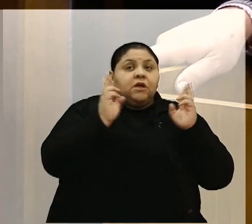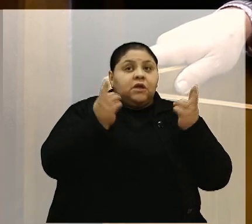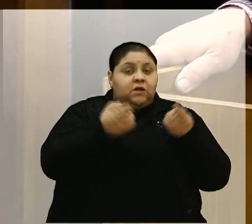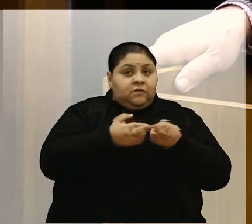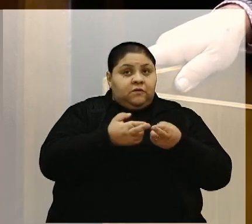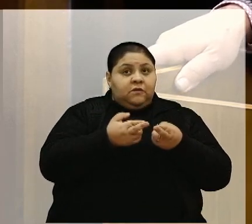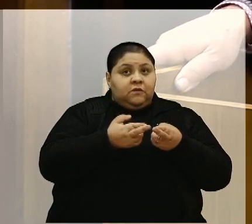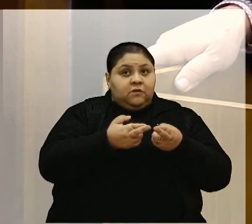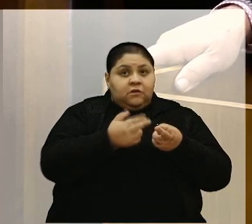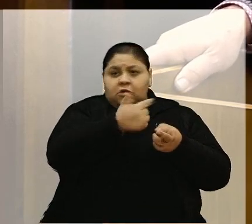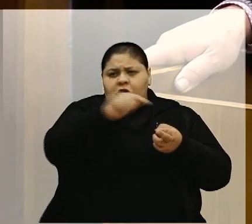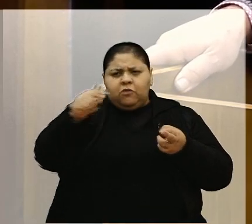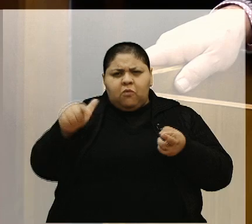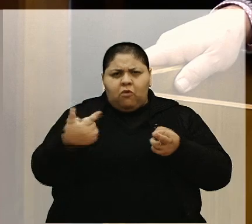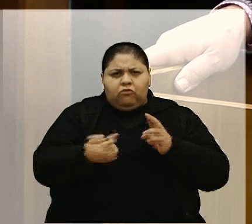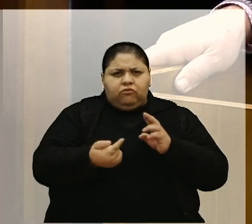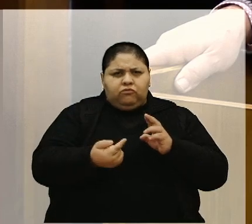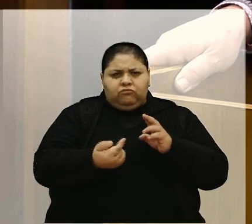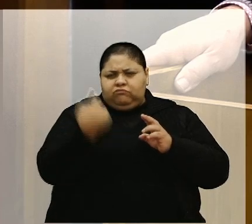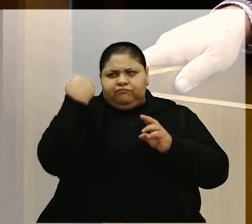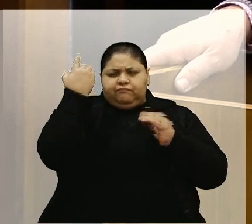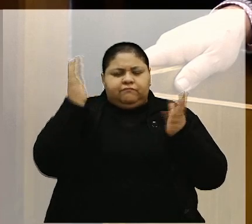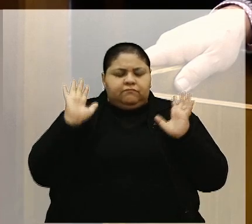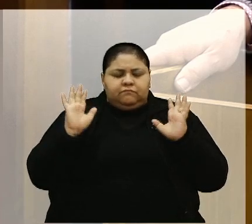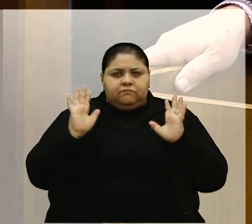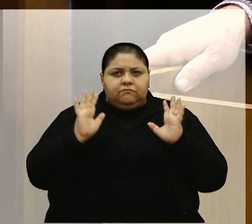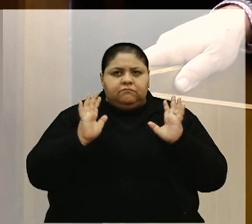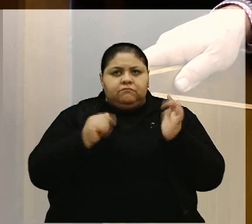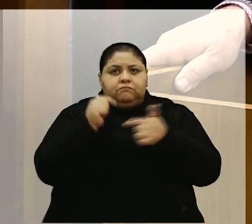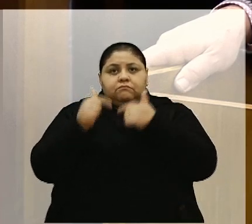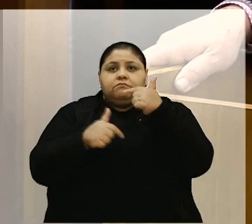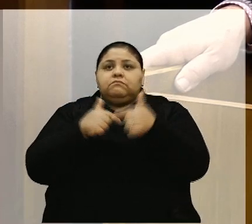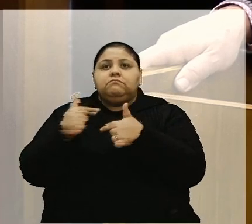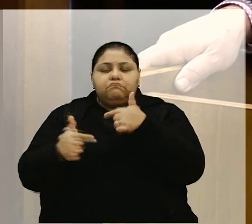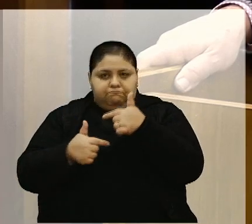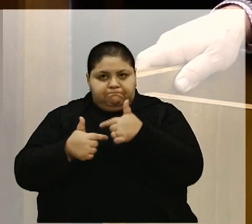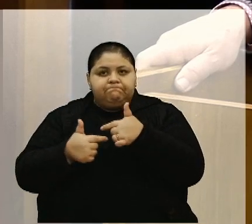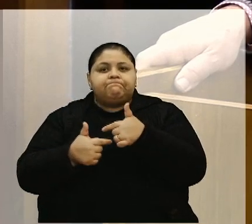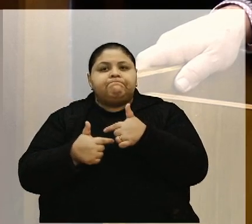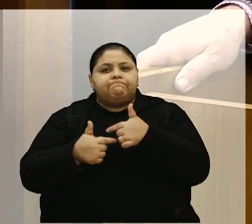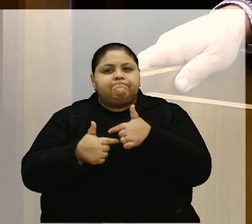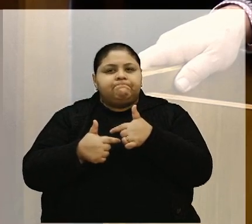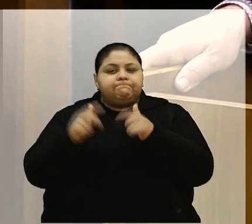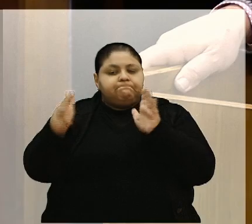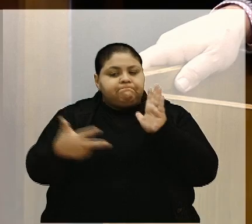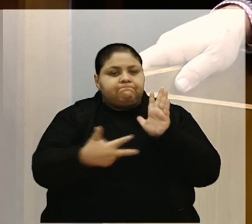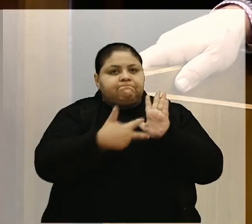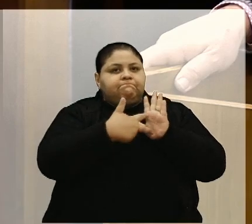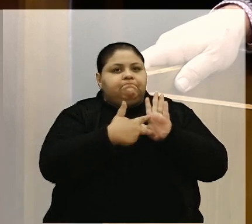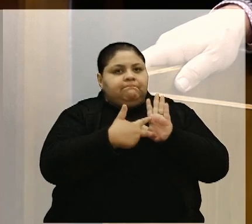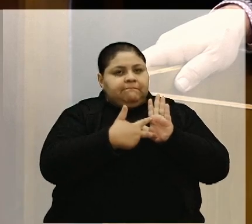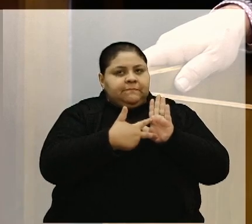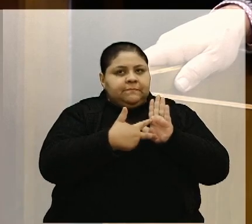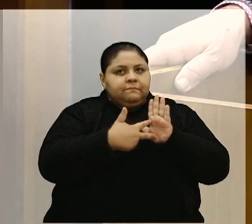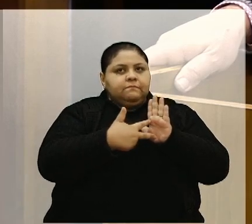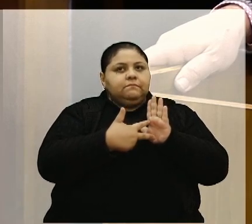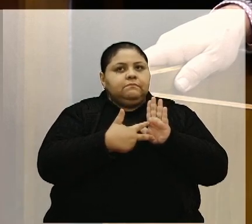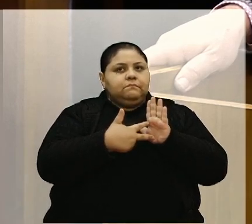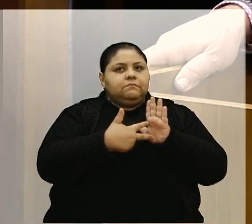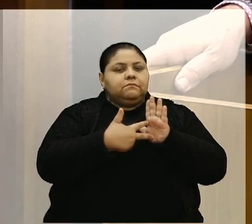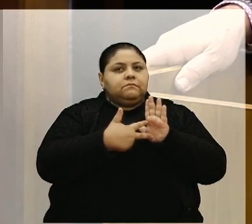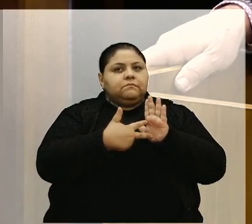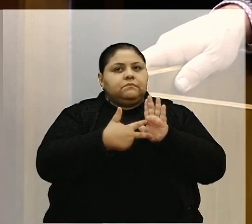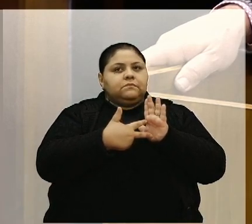outra oportunidade, que é um trabalho que me atrai por realizações que a